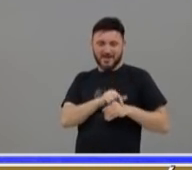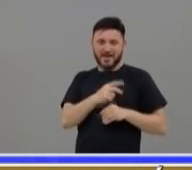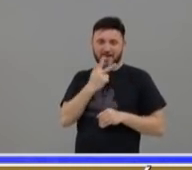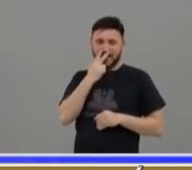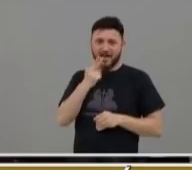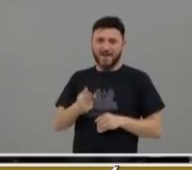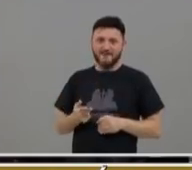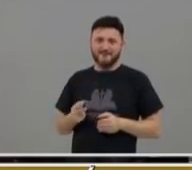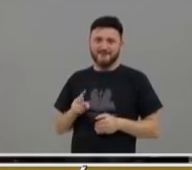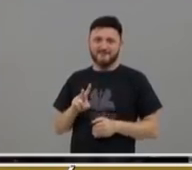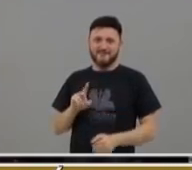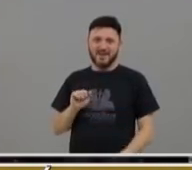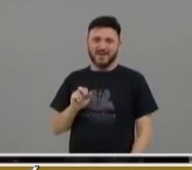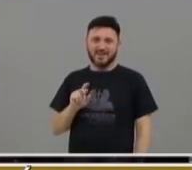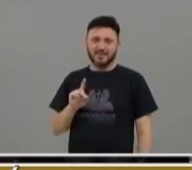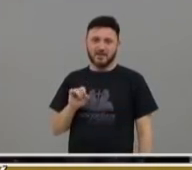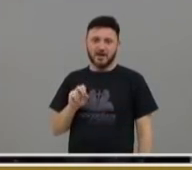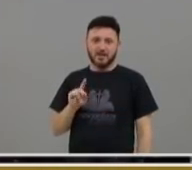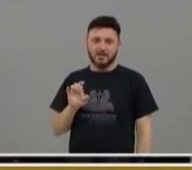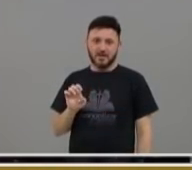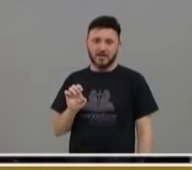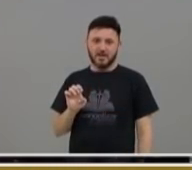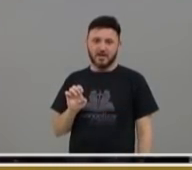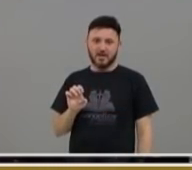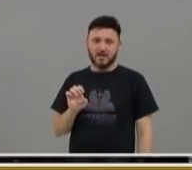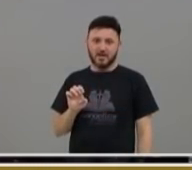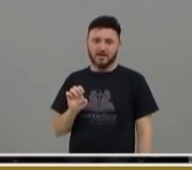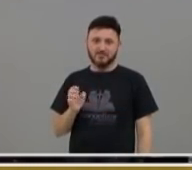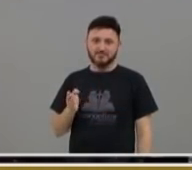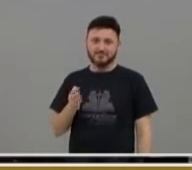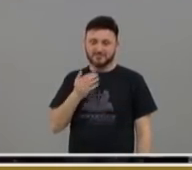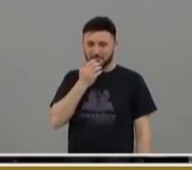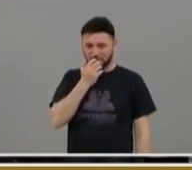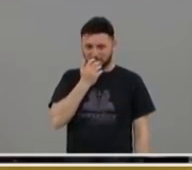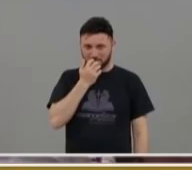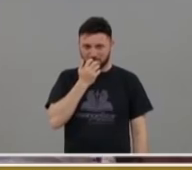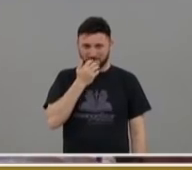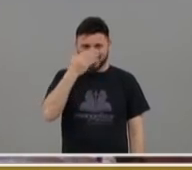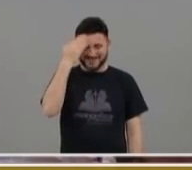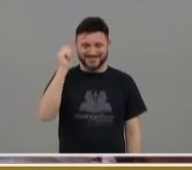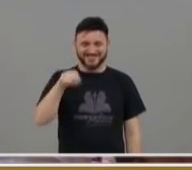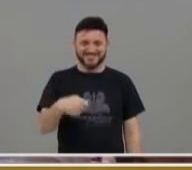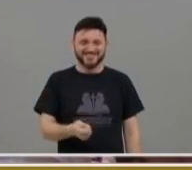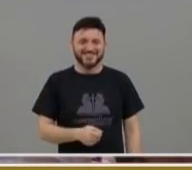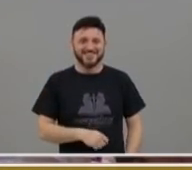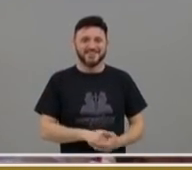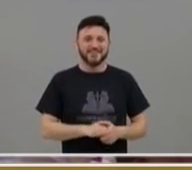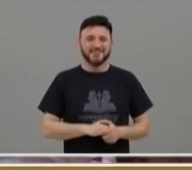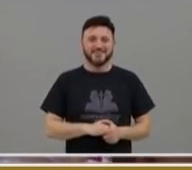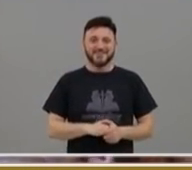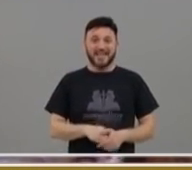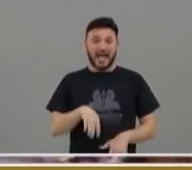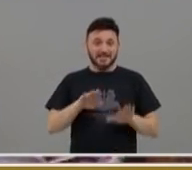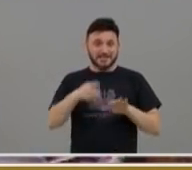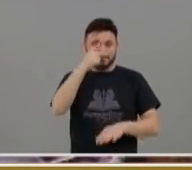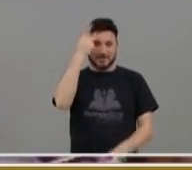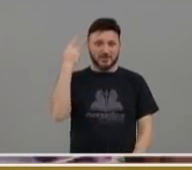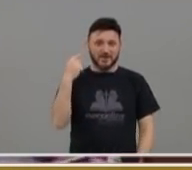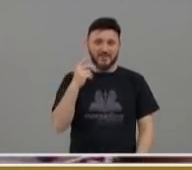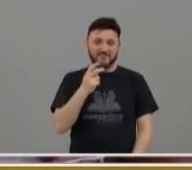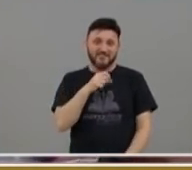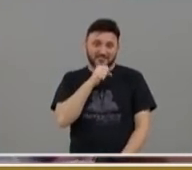a vaidade. Quem não é vaidoso? Meu Deus do céu, já estou ficando velho, vamos colocar um botox aqui. Aí coloca um